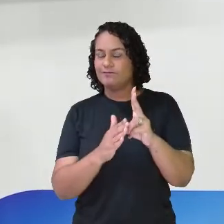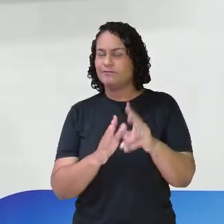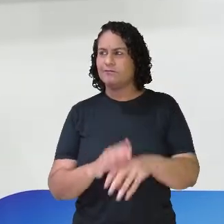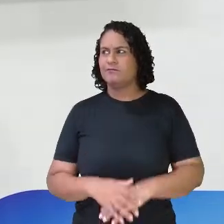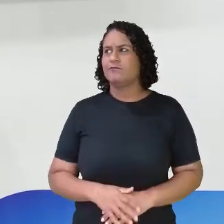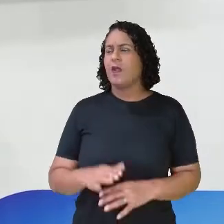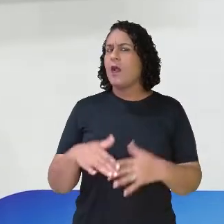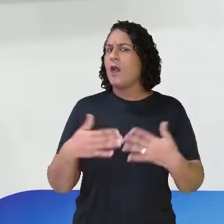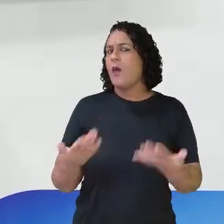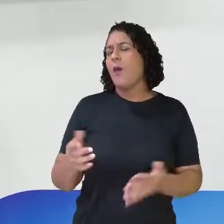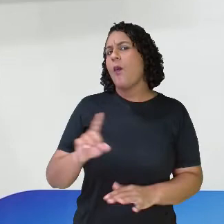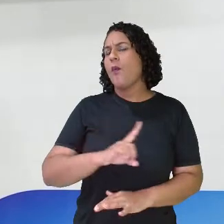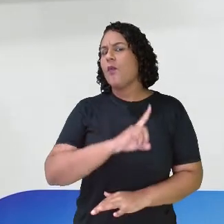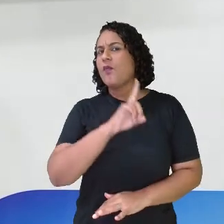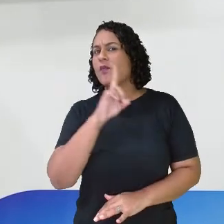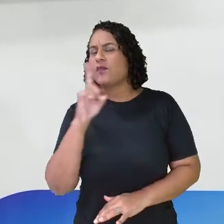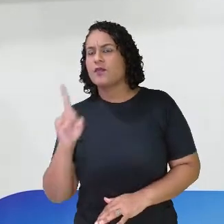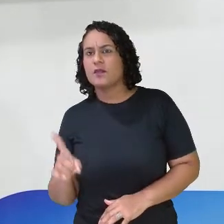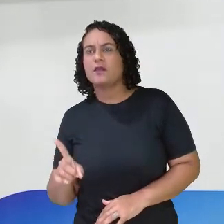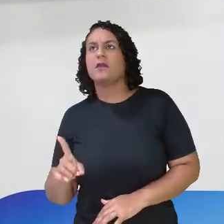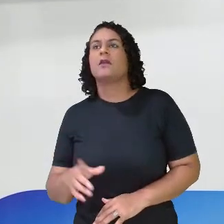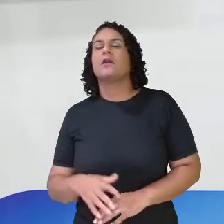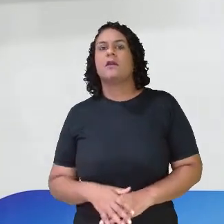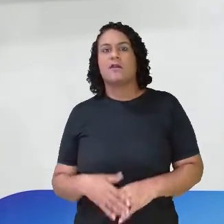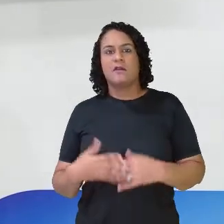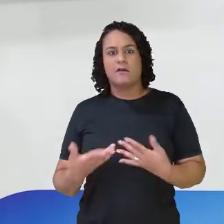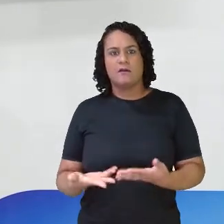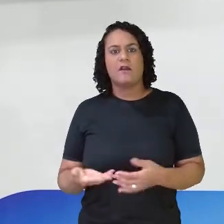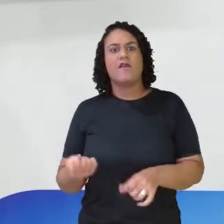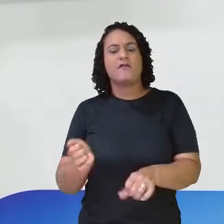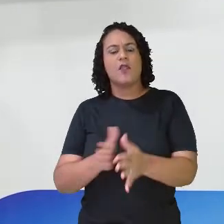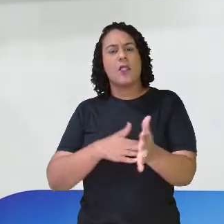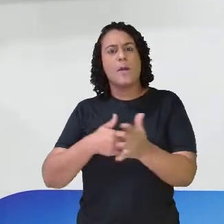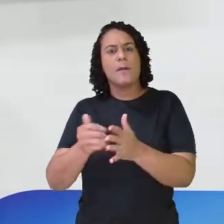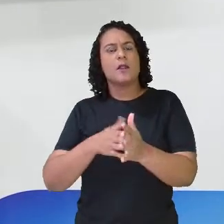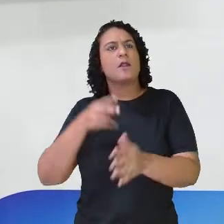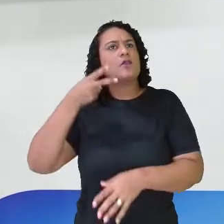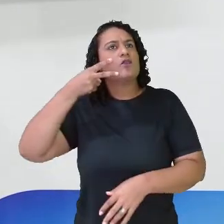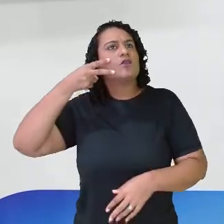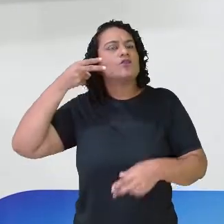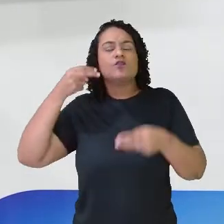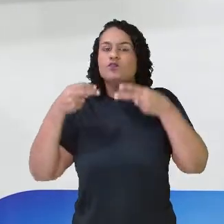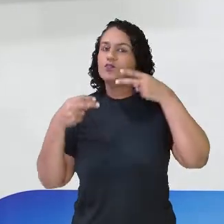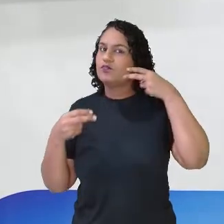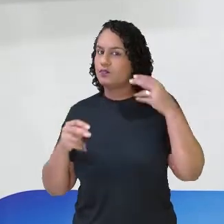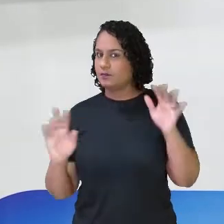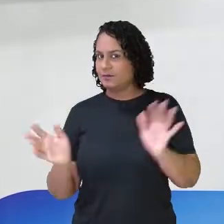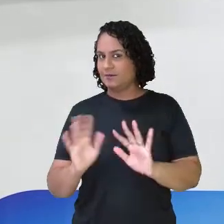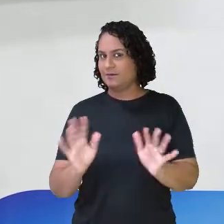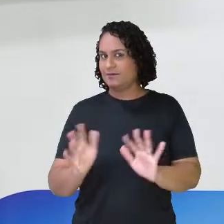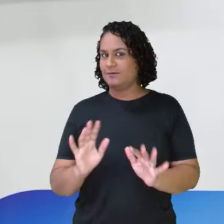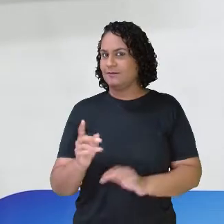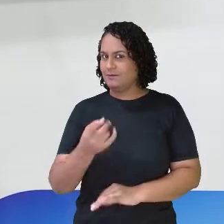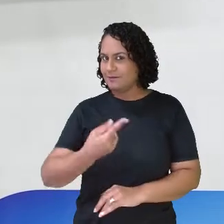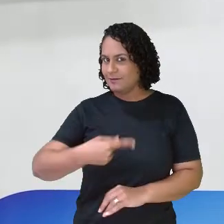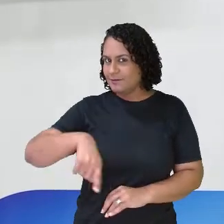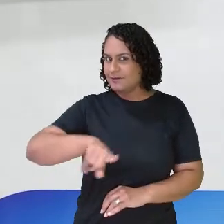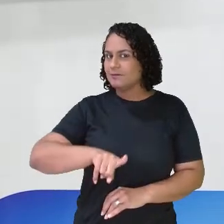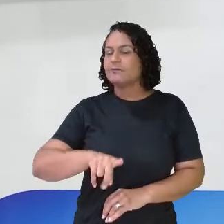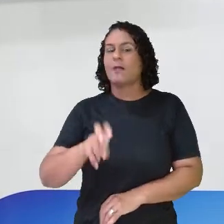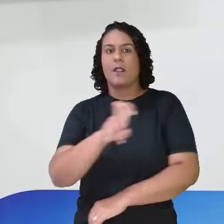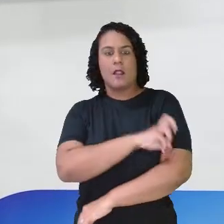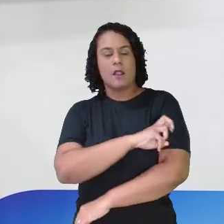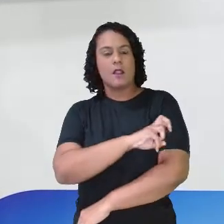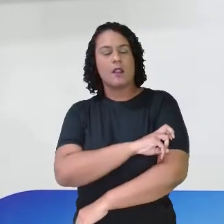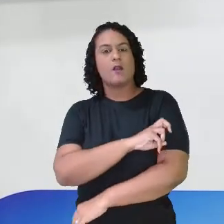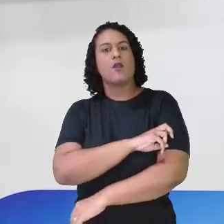é o dia que a gente vai colocar aquela pinturinha no rosto? Não, viu? Que você já está no 5º ano,